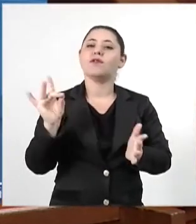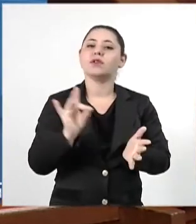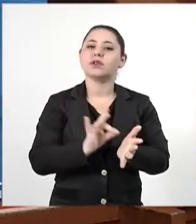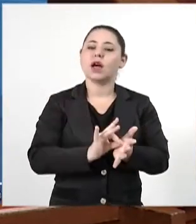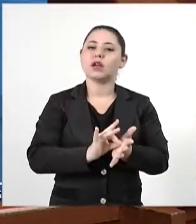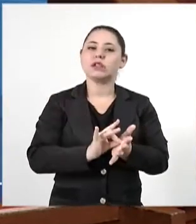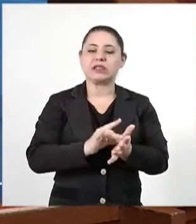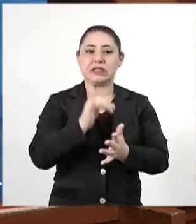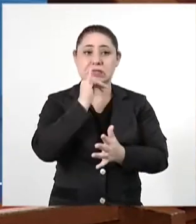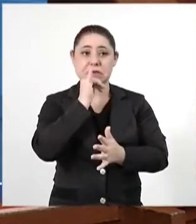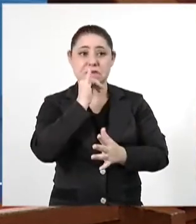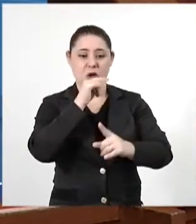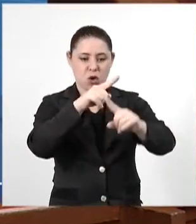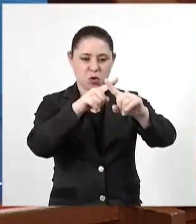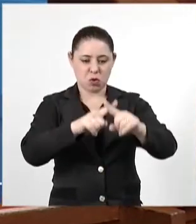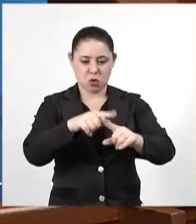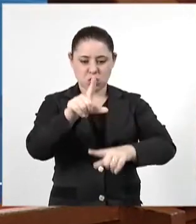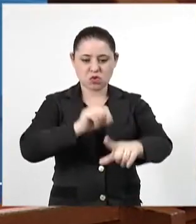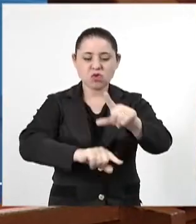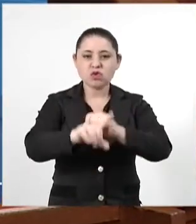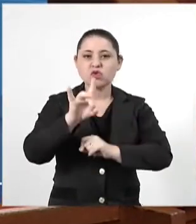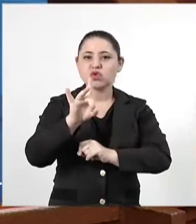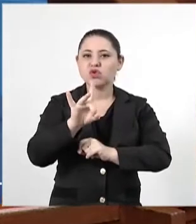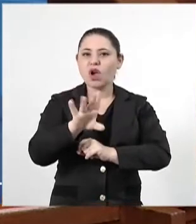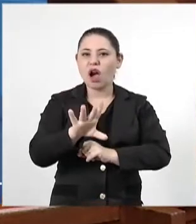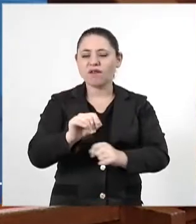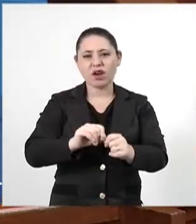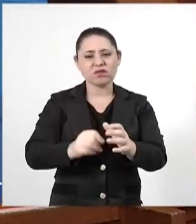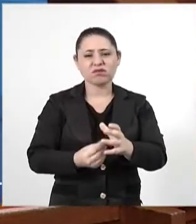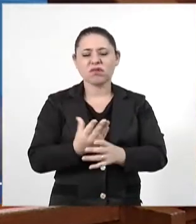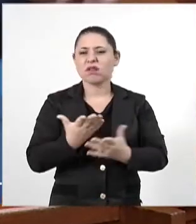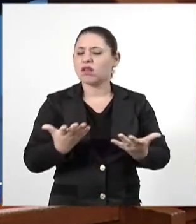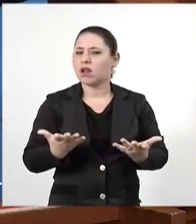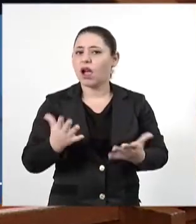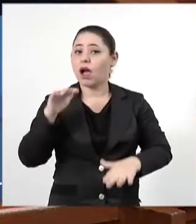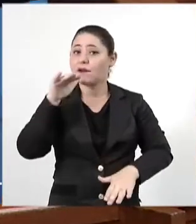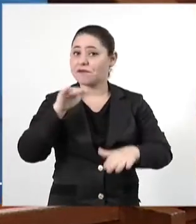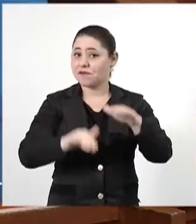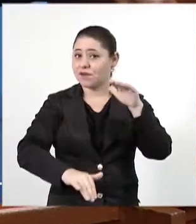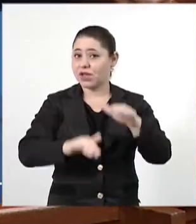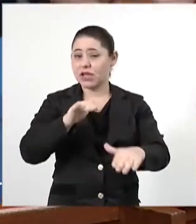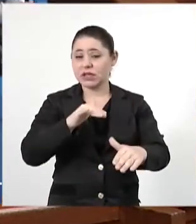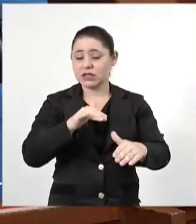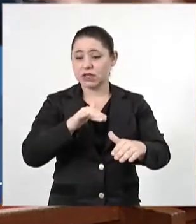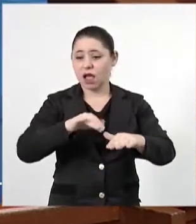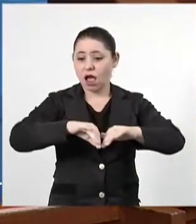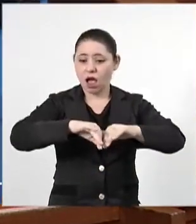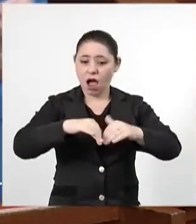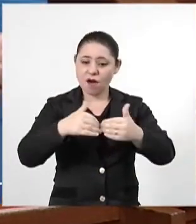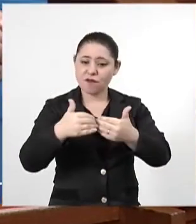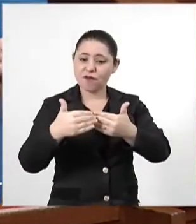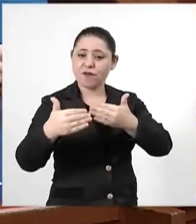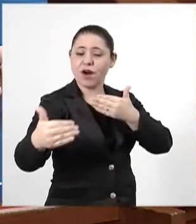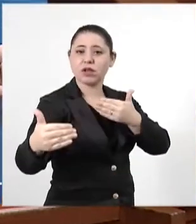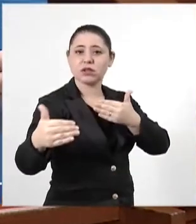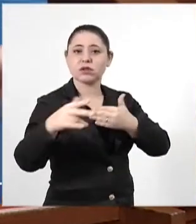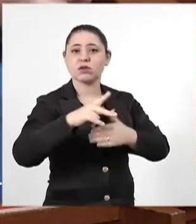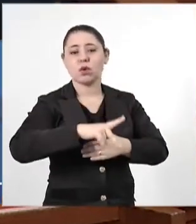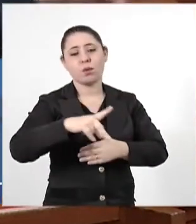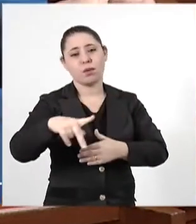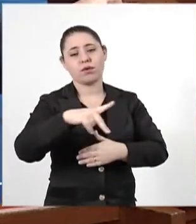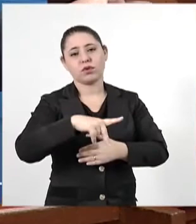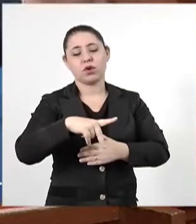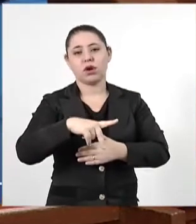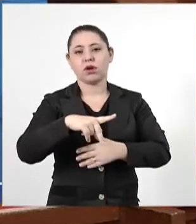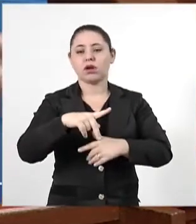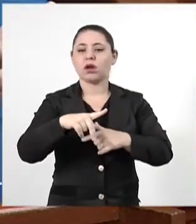de um certame, de um processo seletivo, né, às vezes afasta esse professor, e realmente o Estado de Mato Grosso do Sul tem